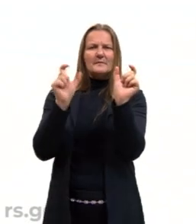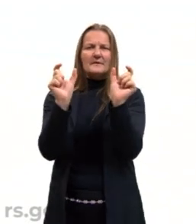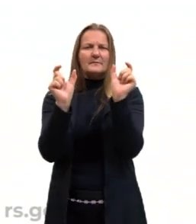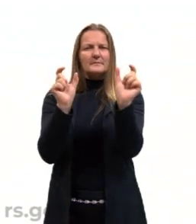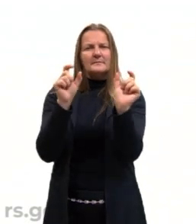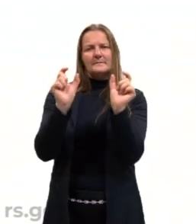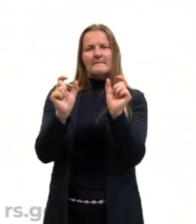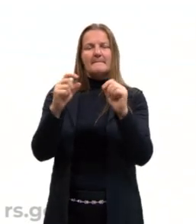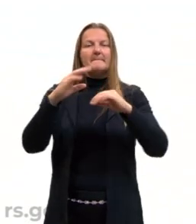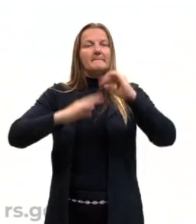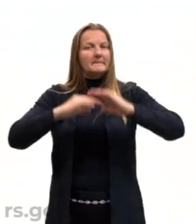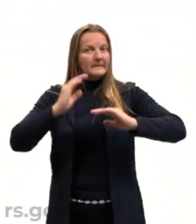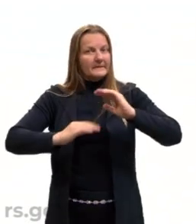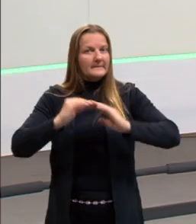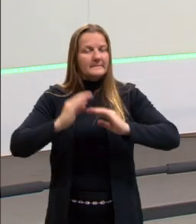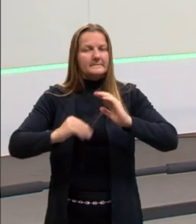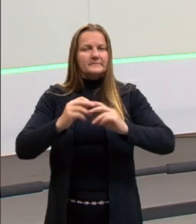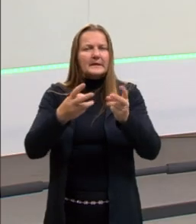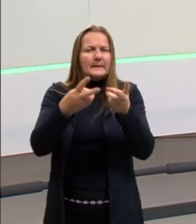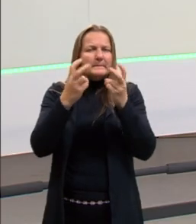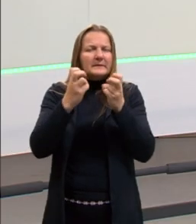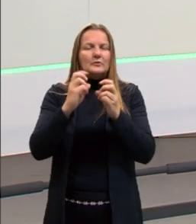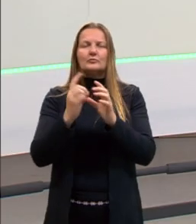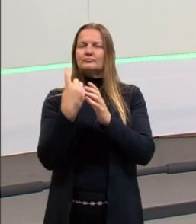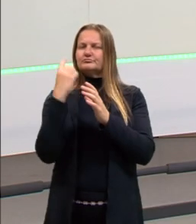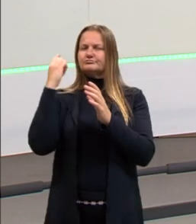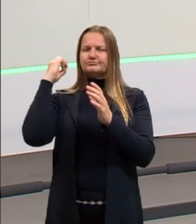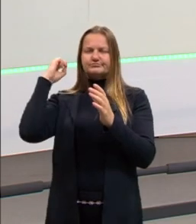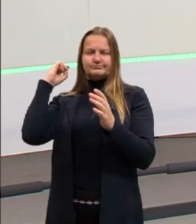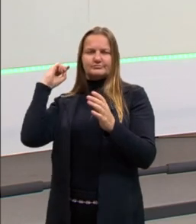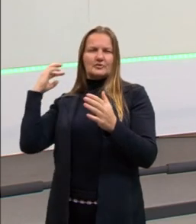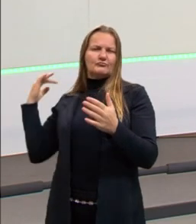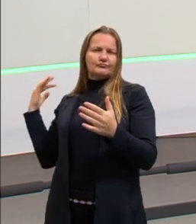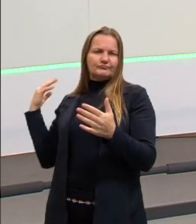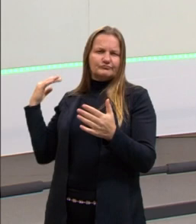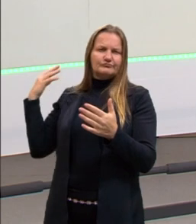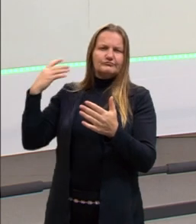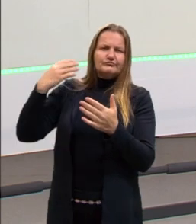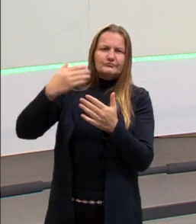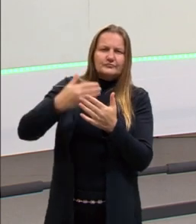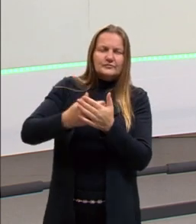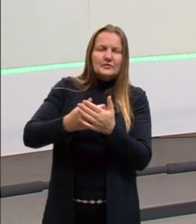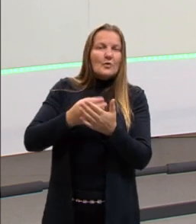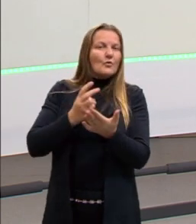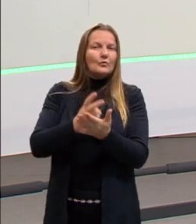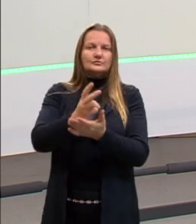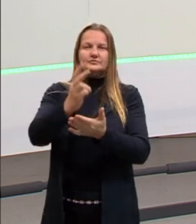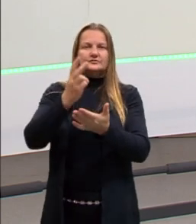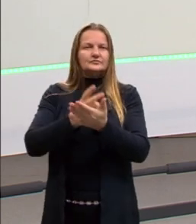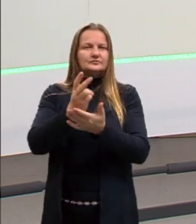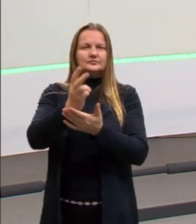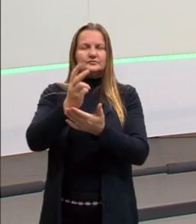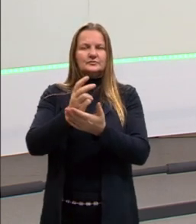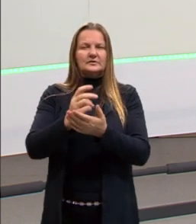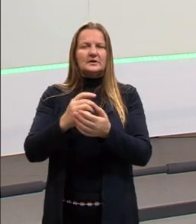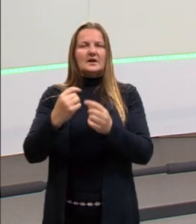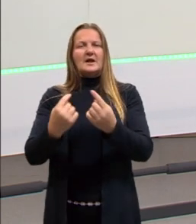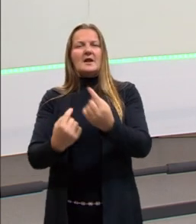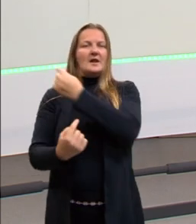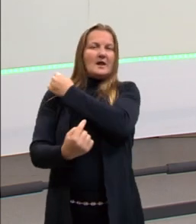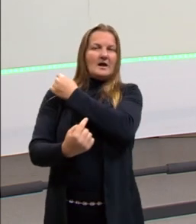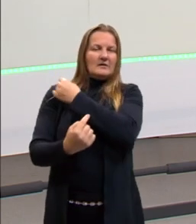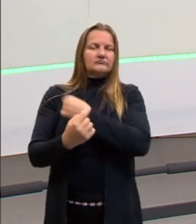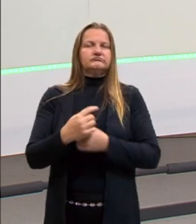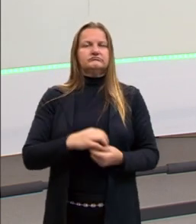ações que nós conseguimos perceber que aconteceram no passado né E permanecerão nesse passado